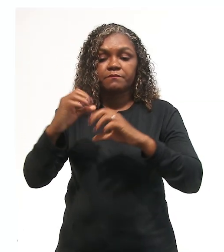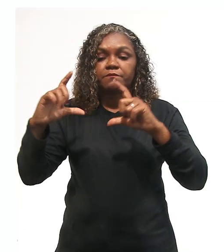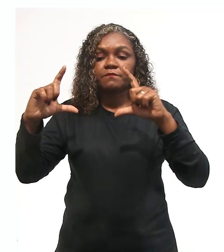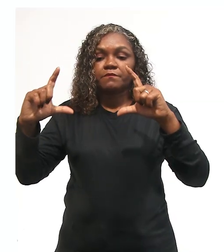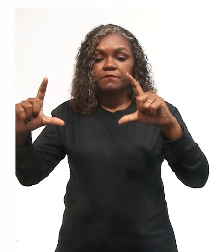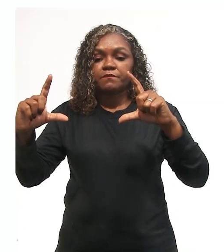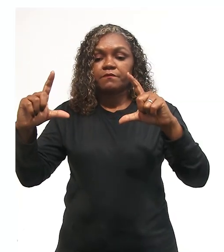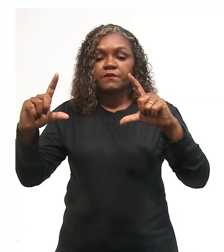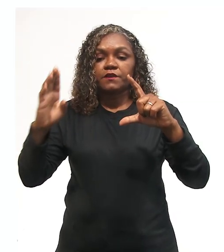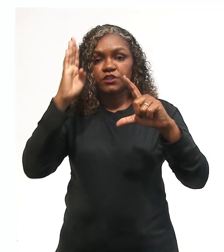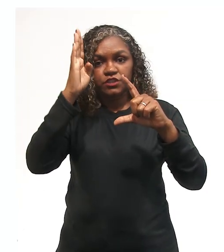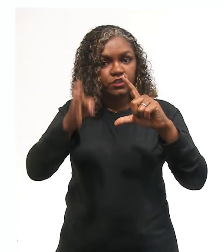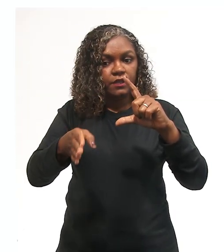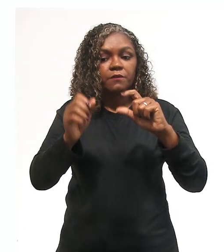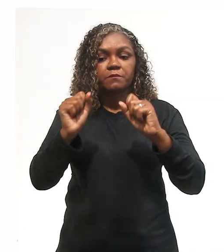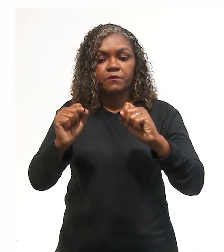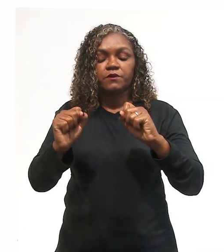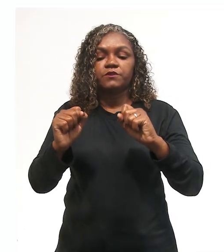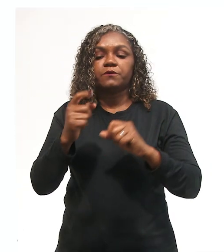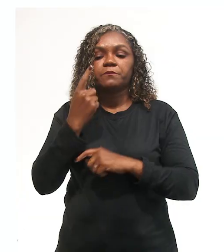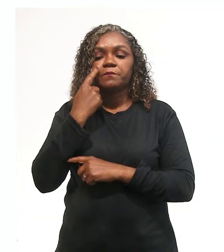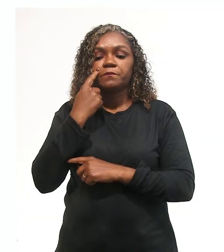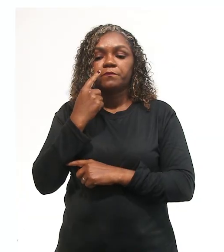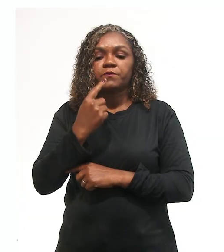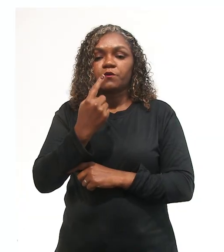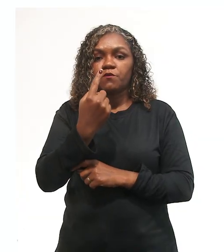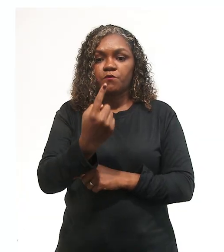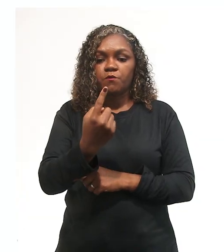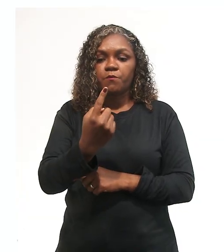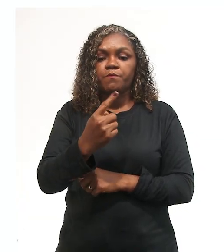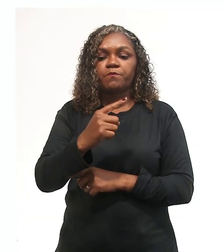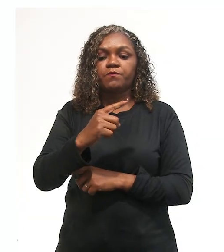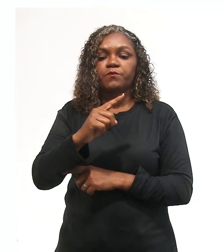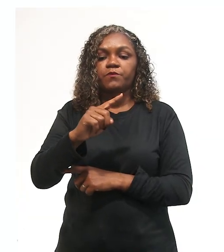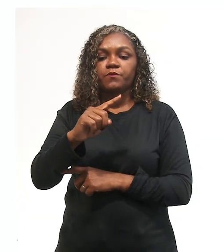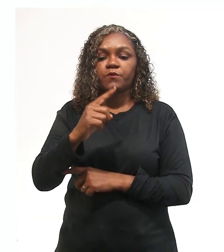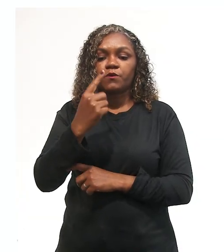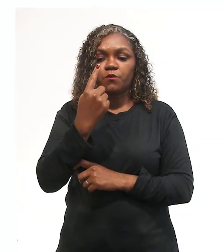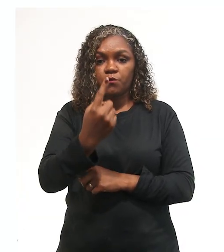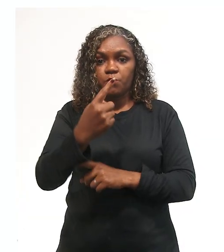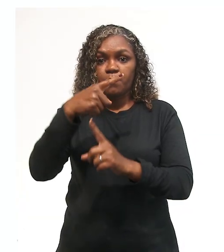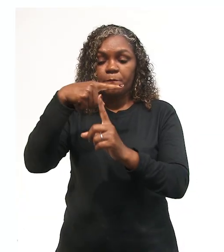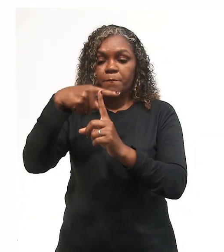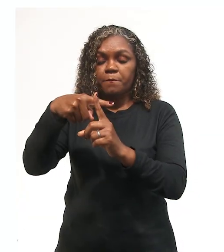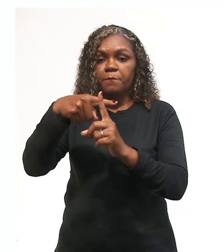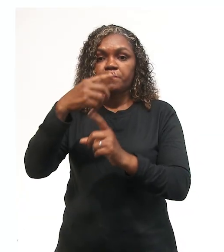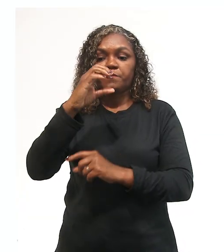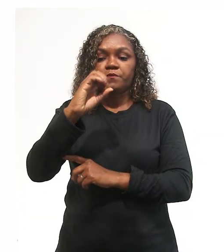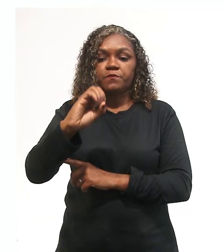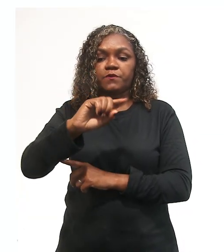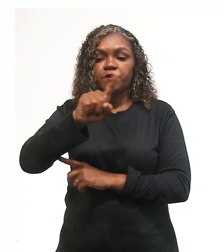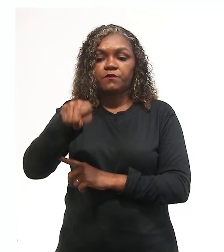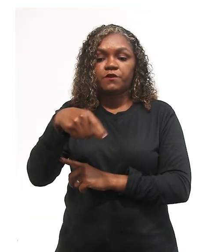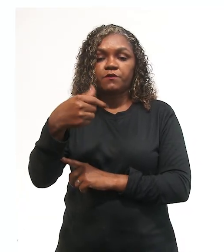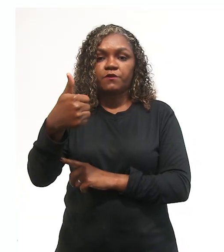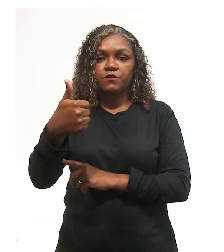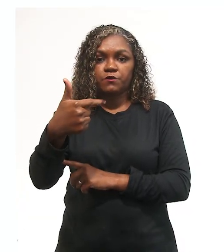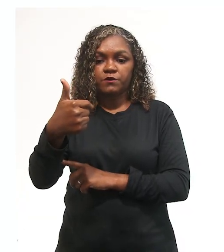então a gente já pode ir direto para a soma. Então, 1 mais 0,12, a gente vai